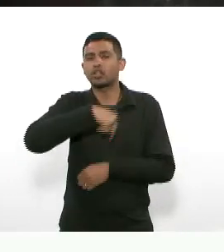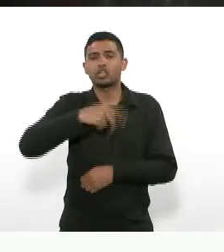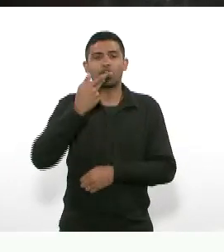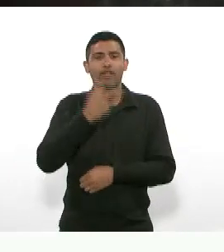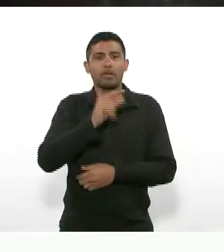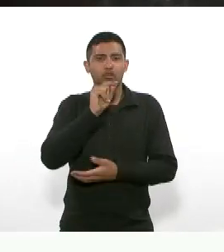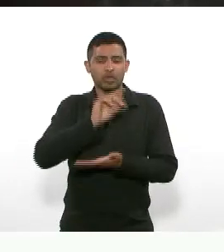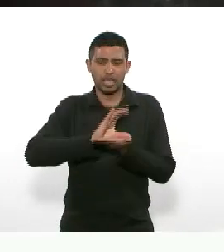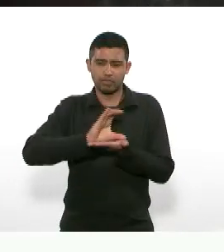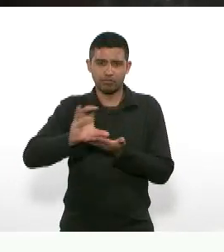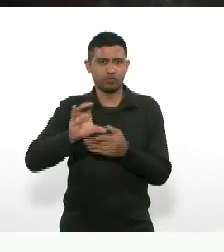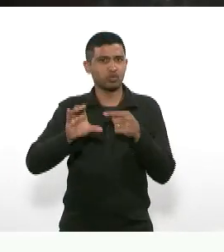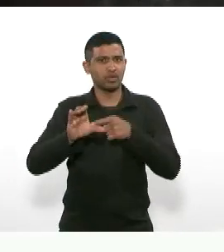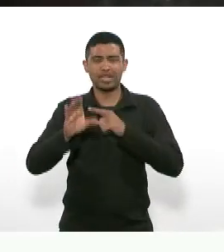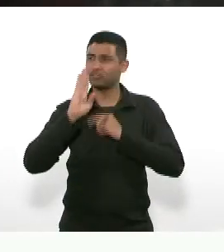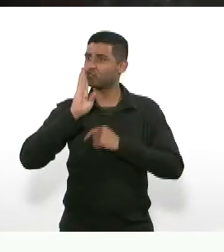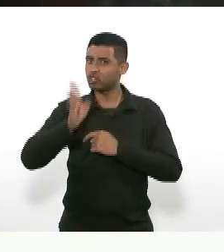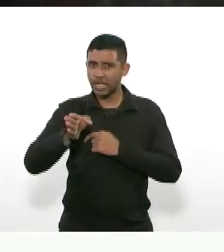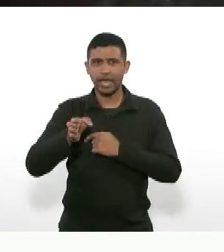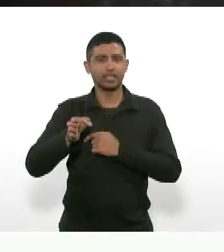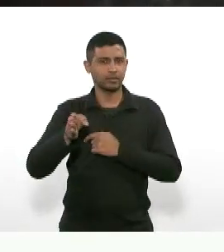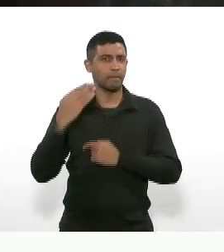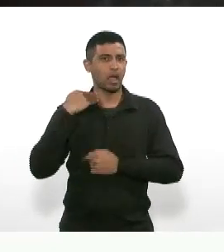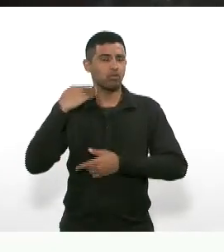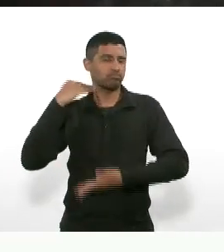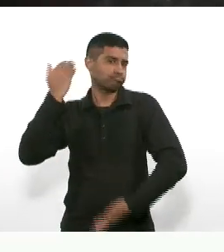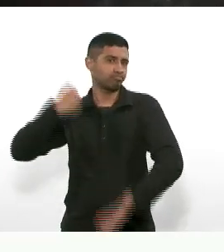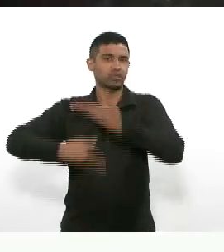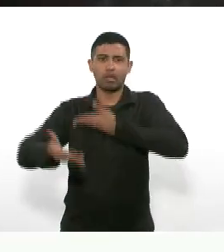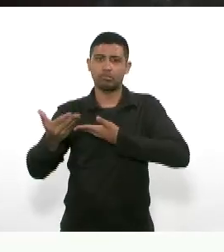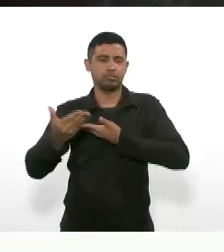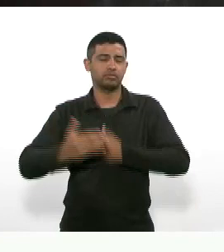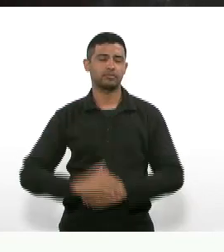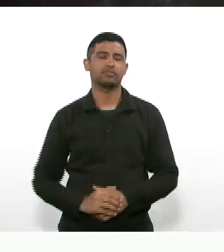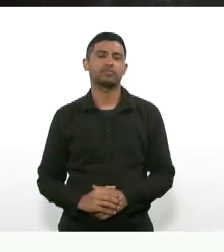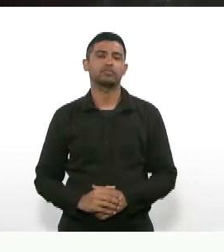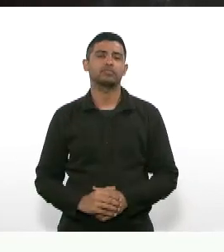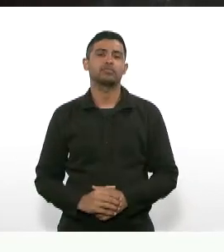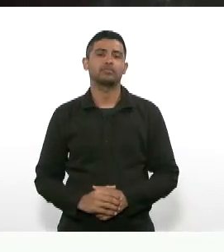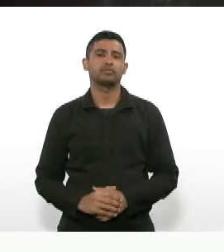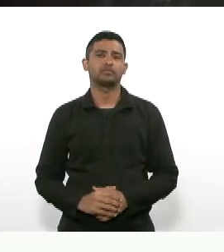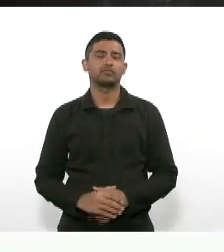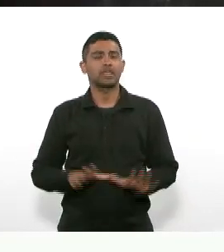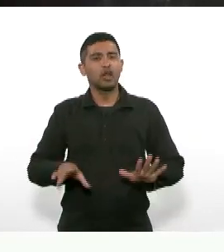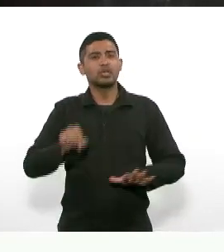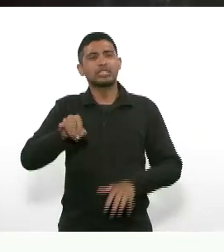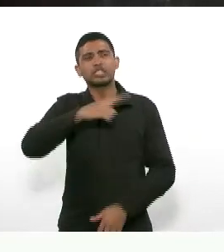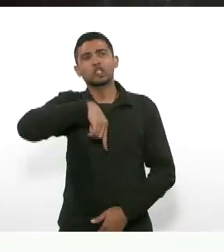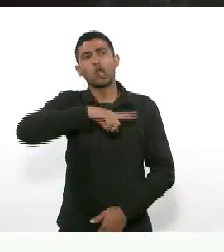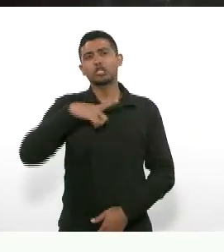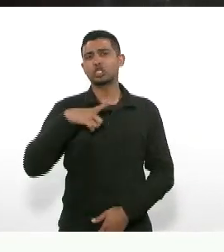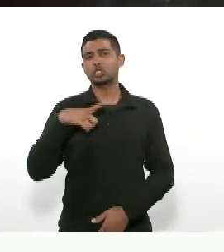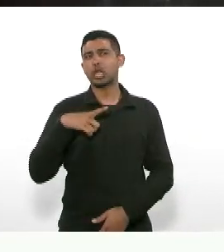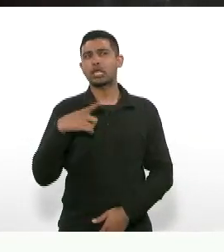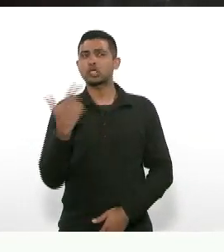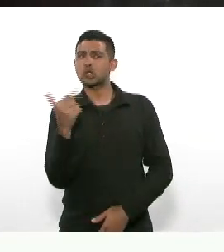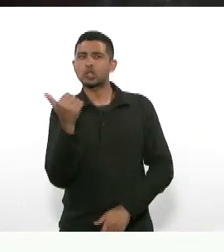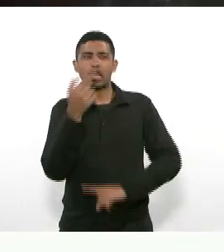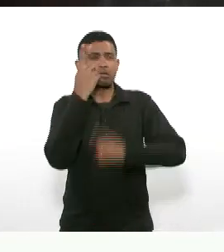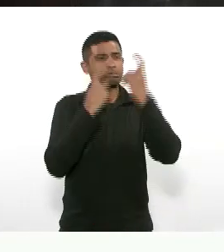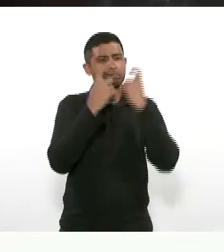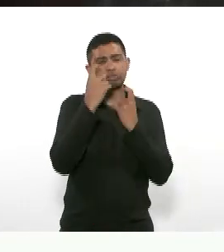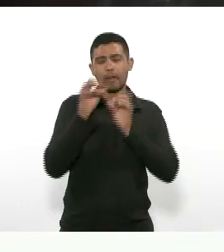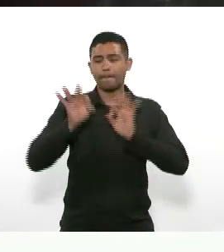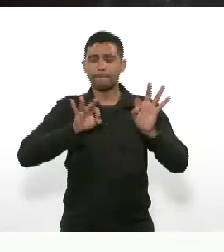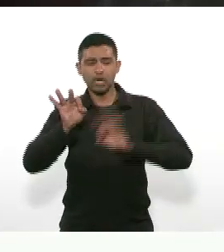transferência direta, conta a conta. Portanto, ainda que nós não estejamos preocupados com a discussão do Plano Estadual